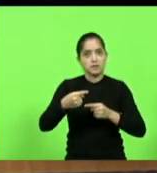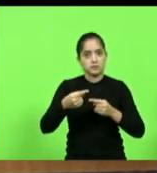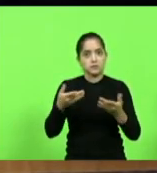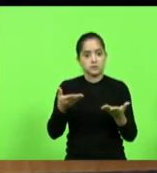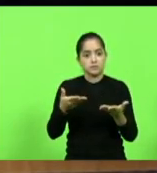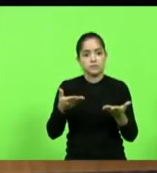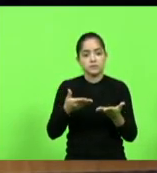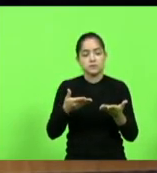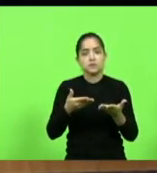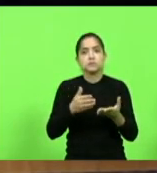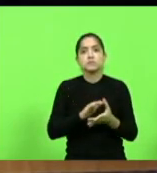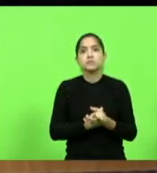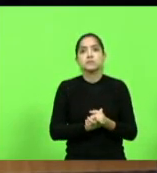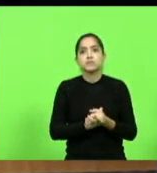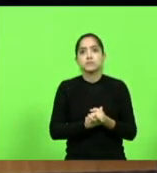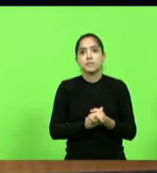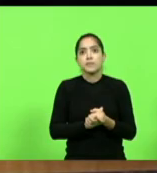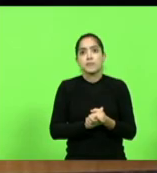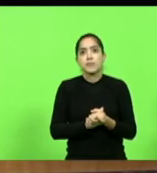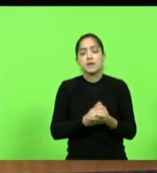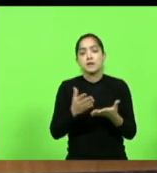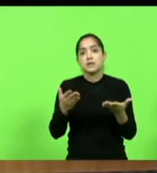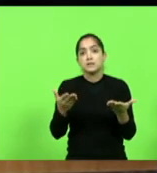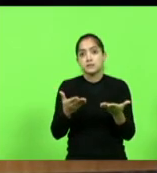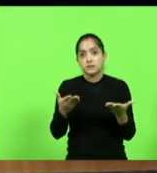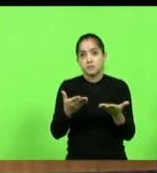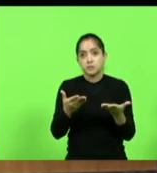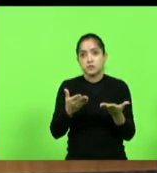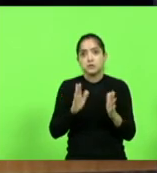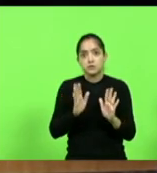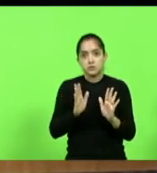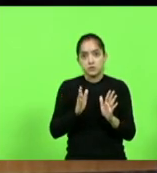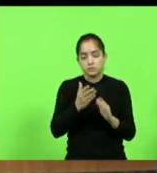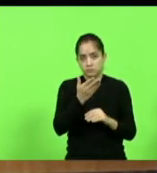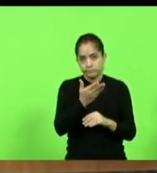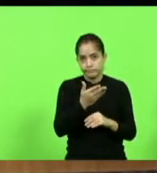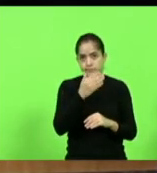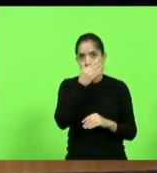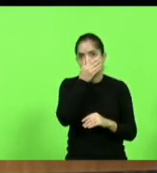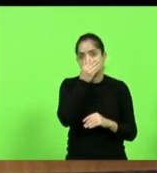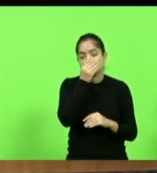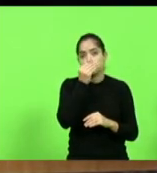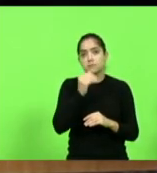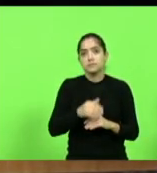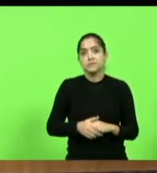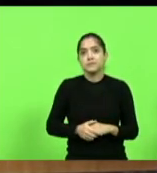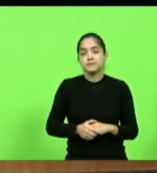isso, nós estamos... já lhe concedo a palavra, tá, deputado João.